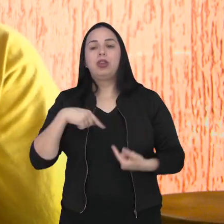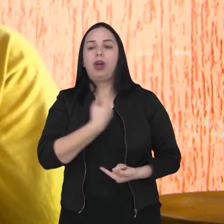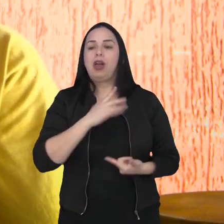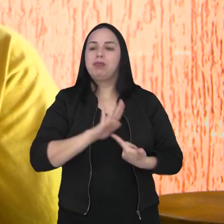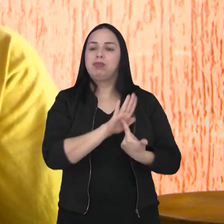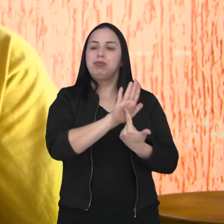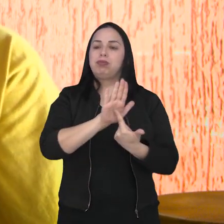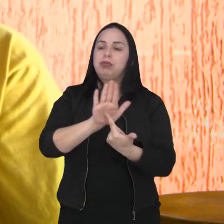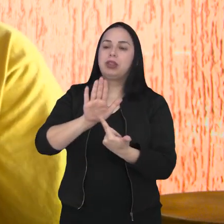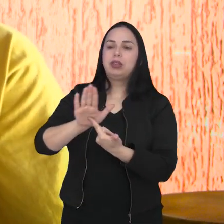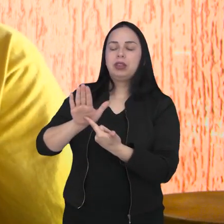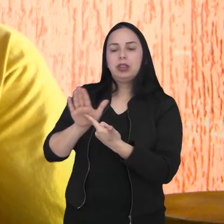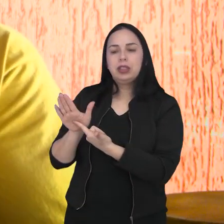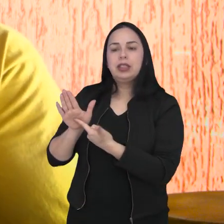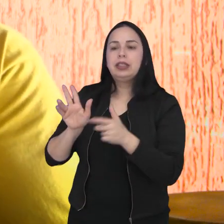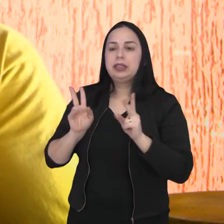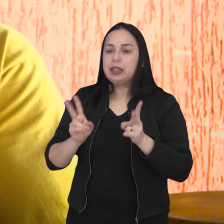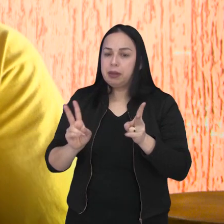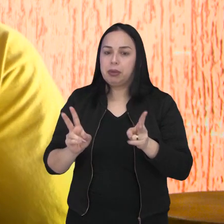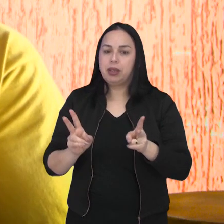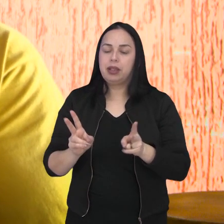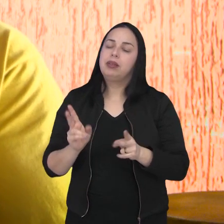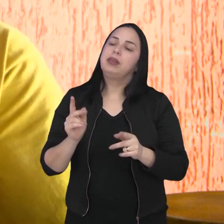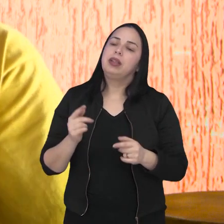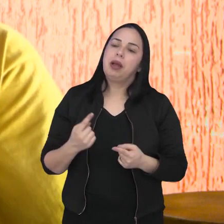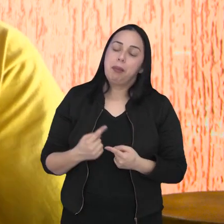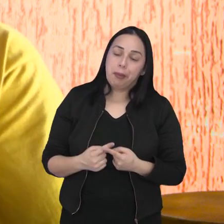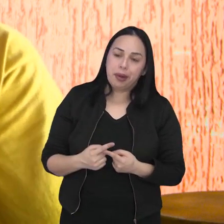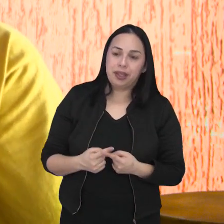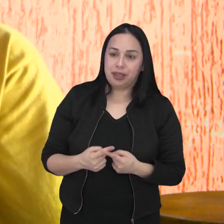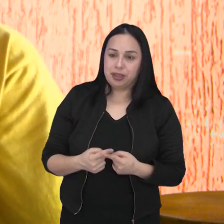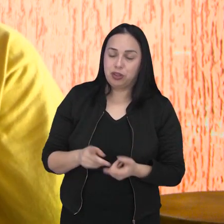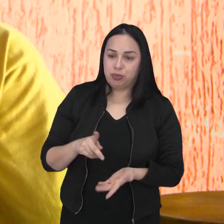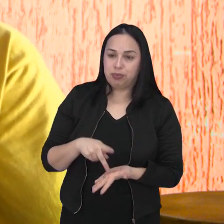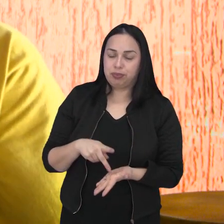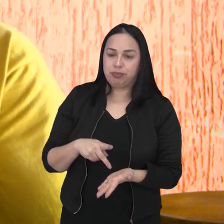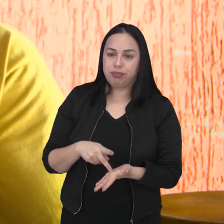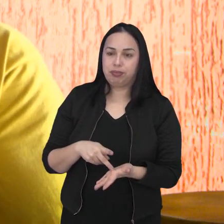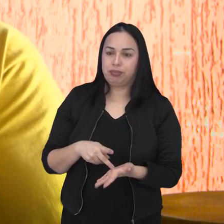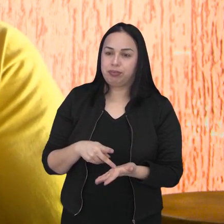as apresentações, né? Então, a gente mantém um figurino. Porque, na verdade,